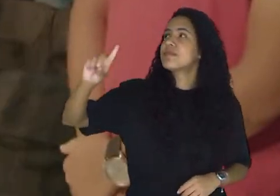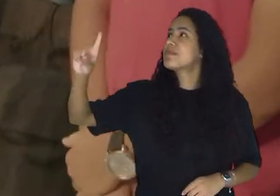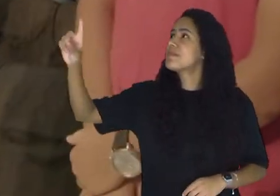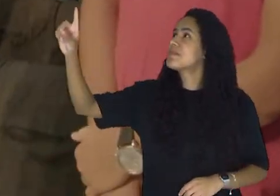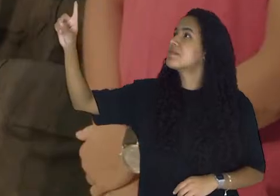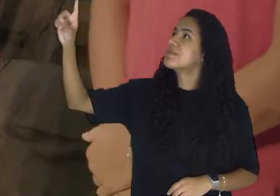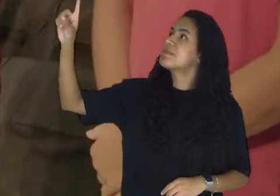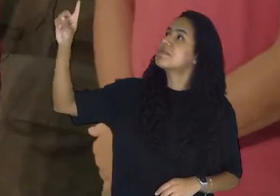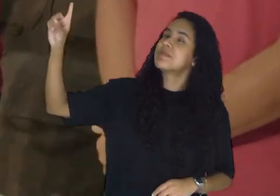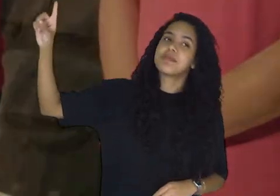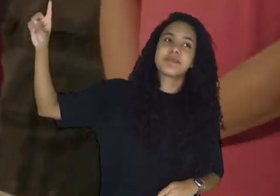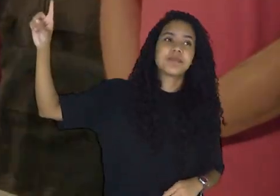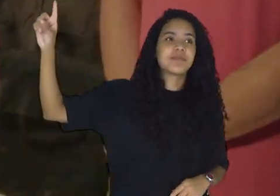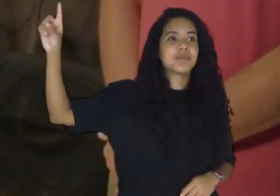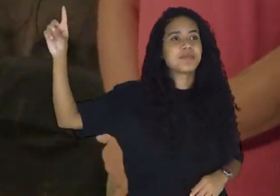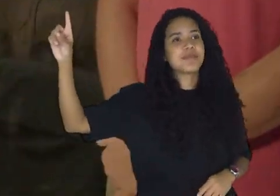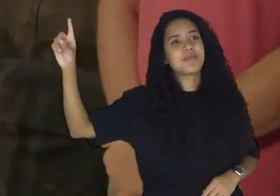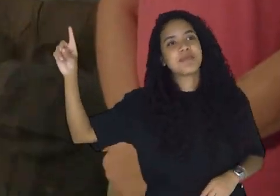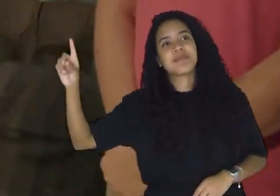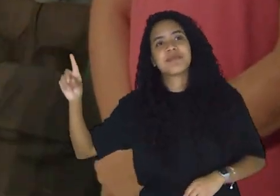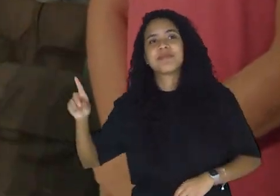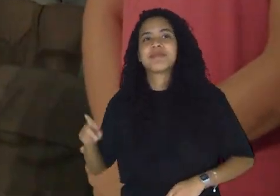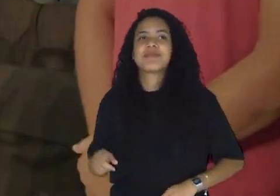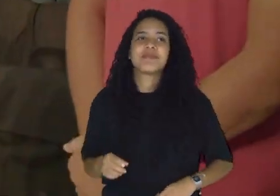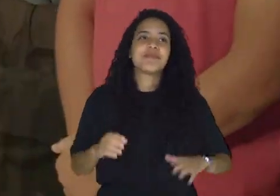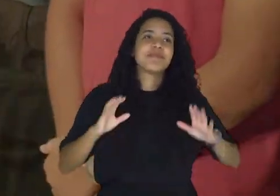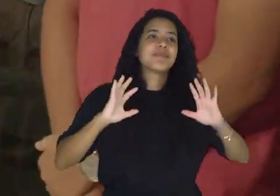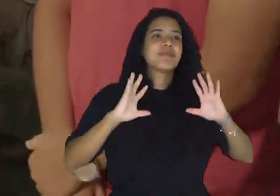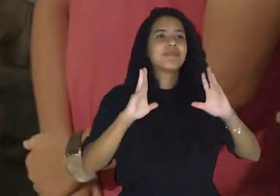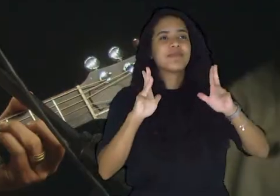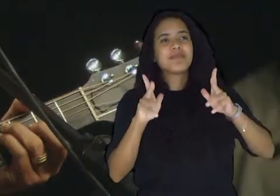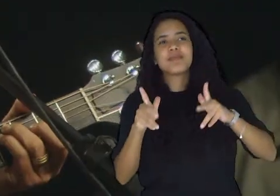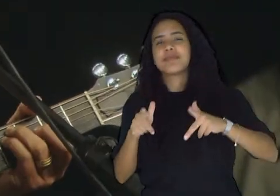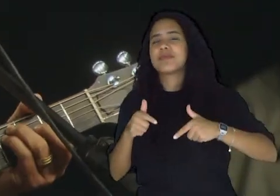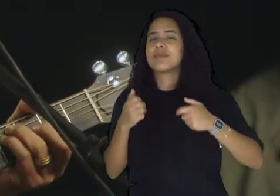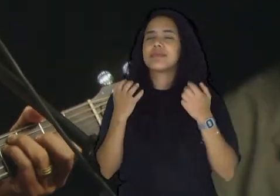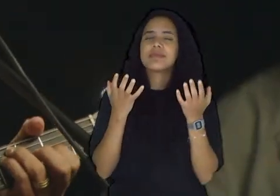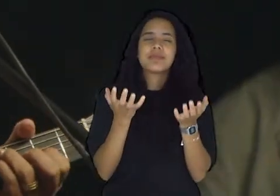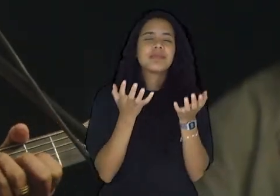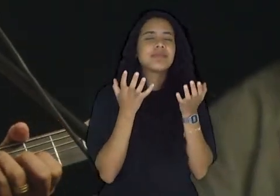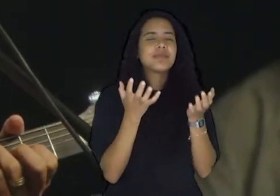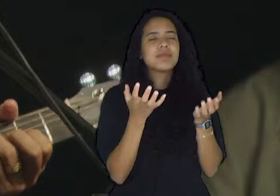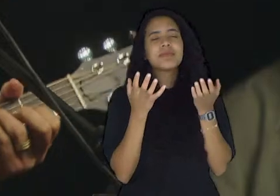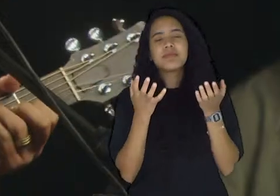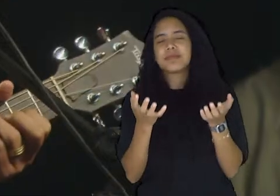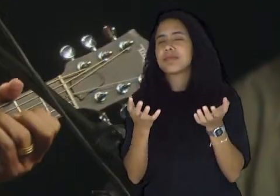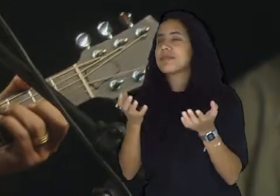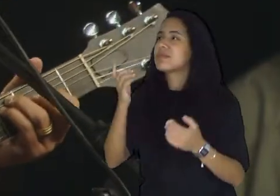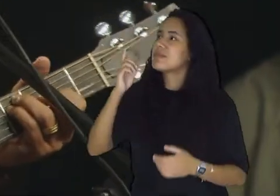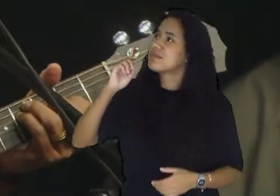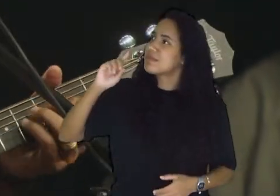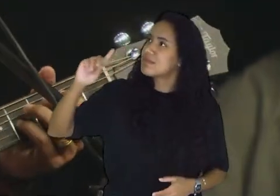ti, Deus. Tudo que eu preciso,